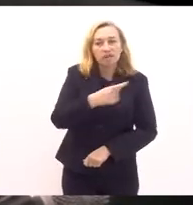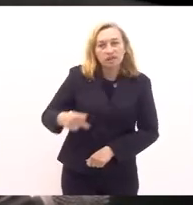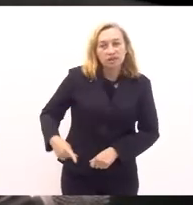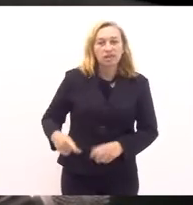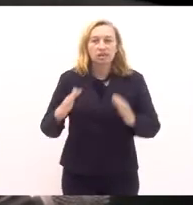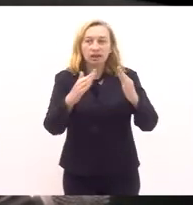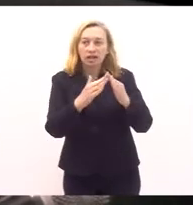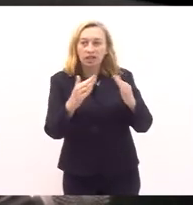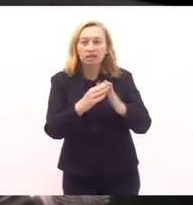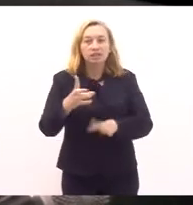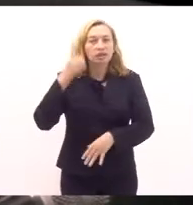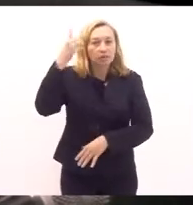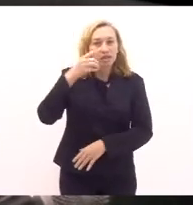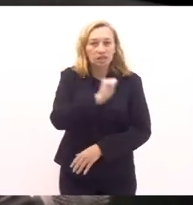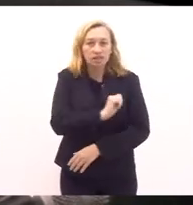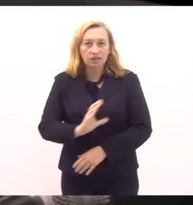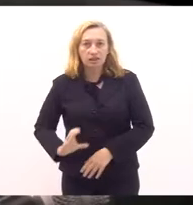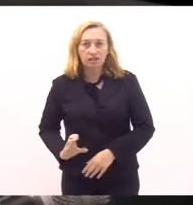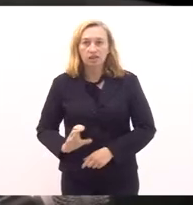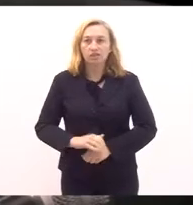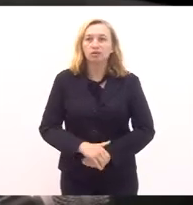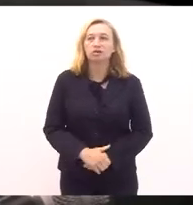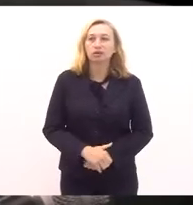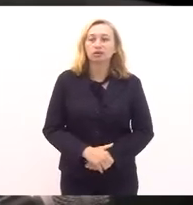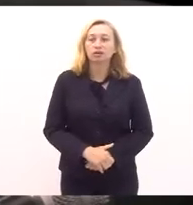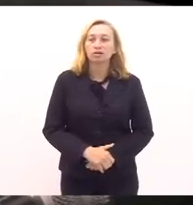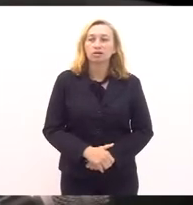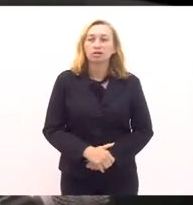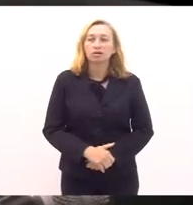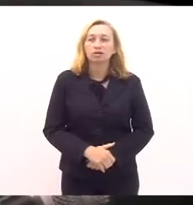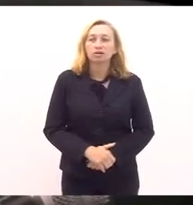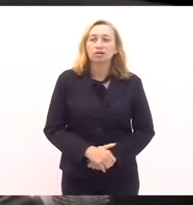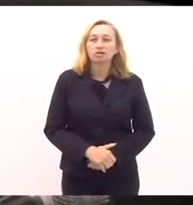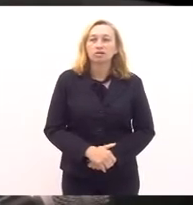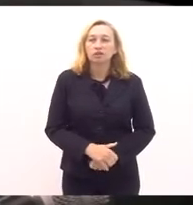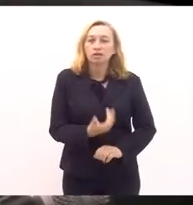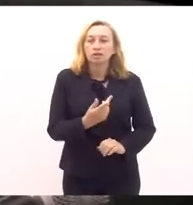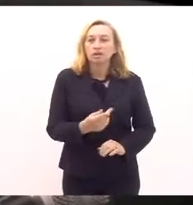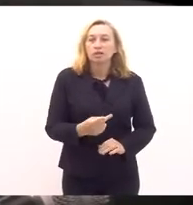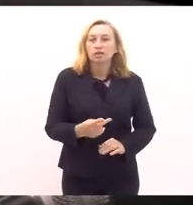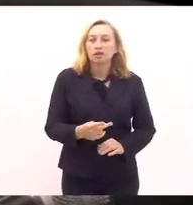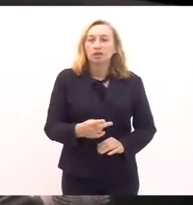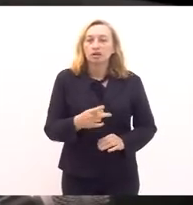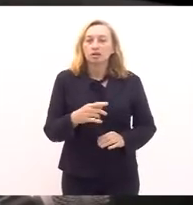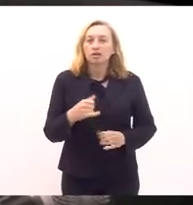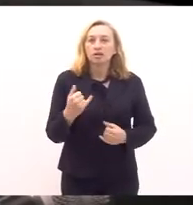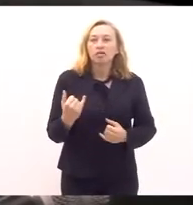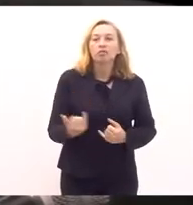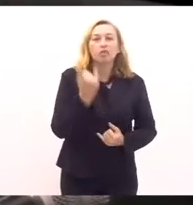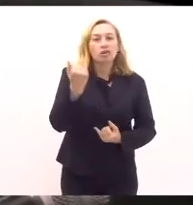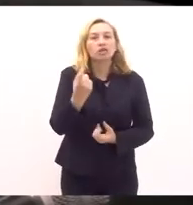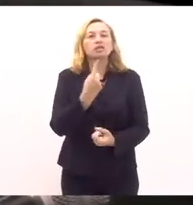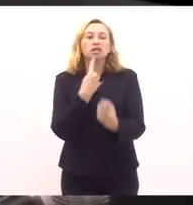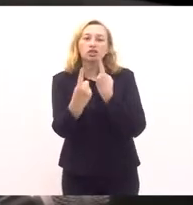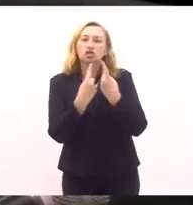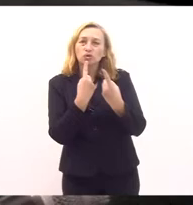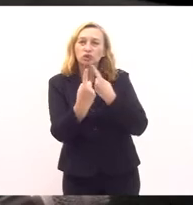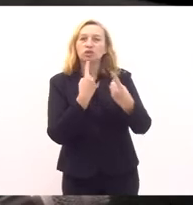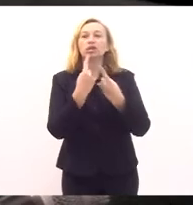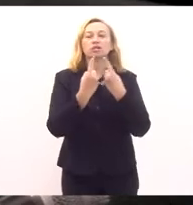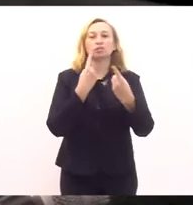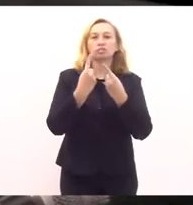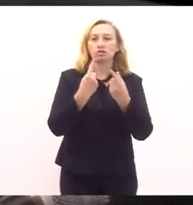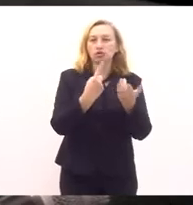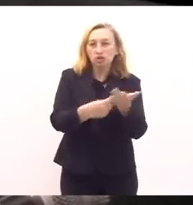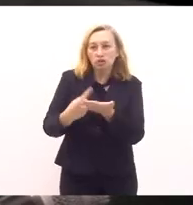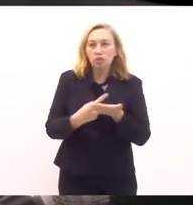casa, deputado André Siciliano, né, vem sendo parte importante dessa discussão, dessas tratativas,